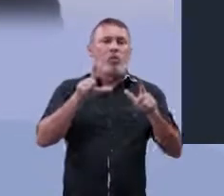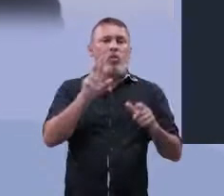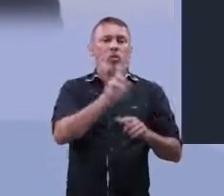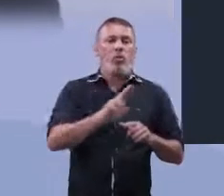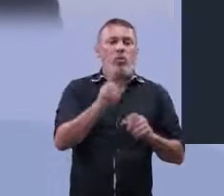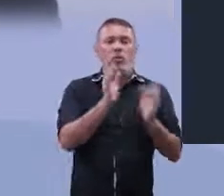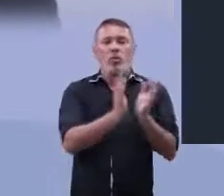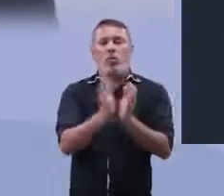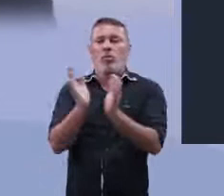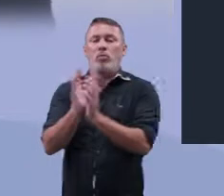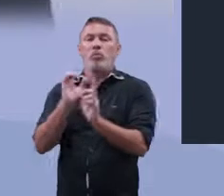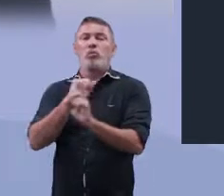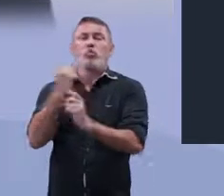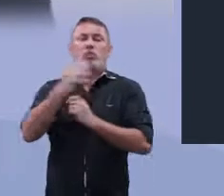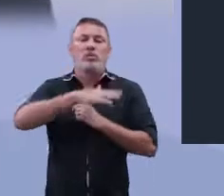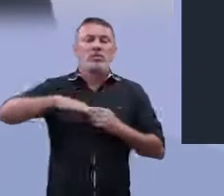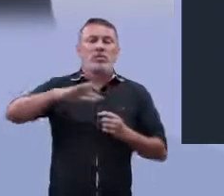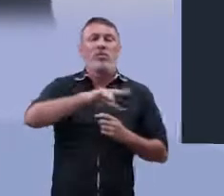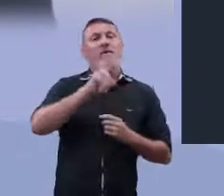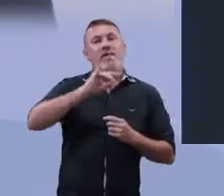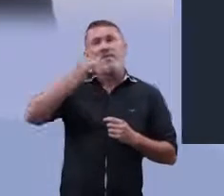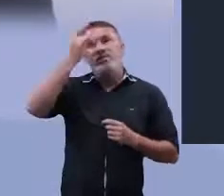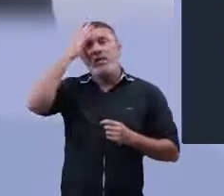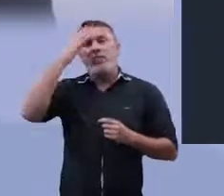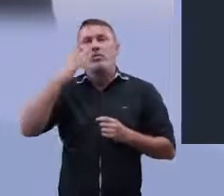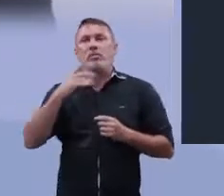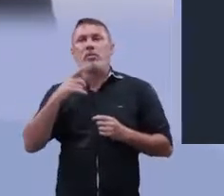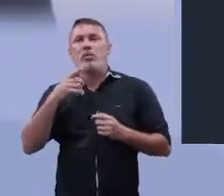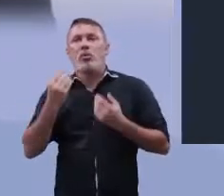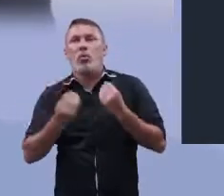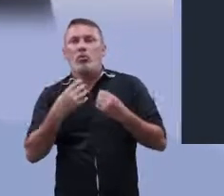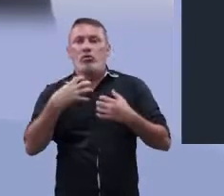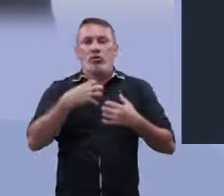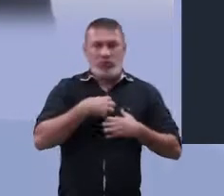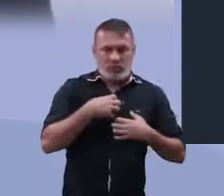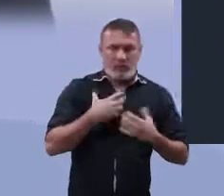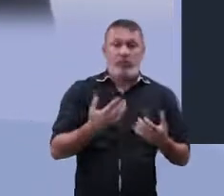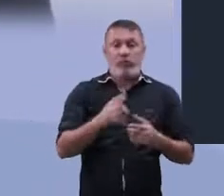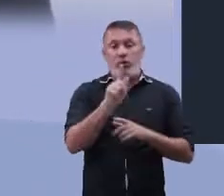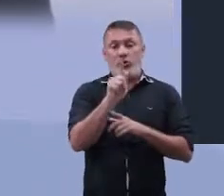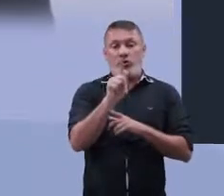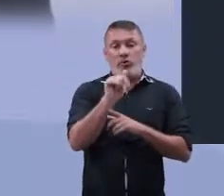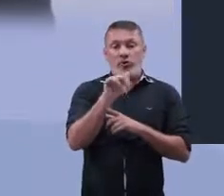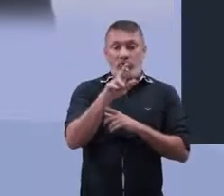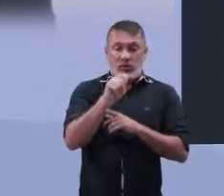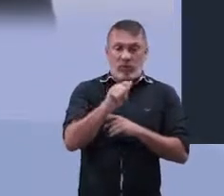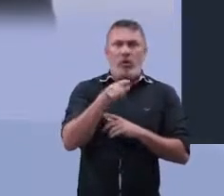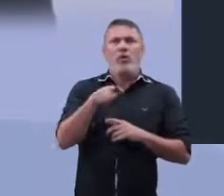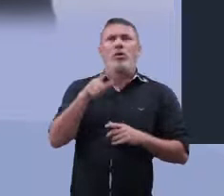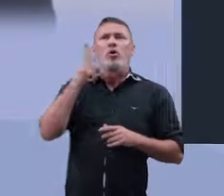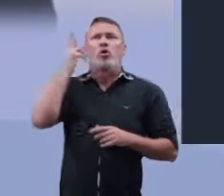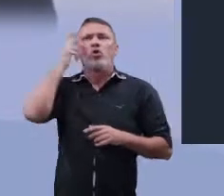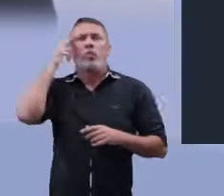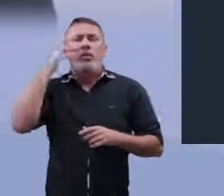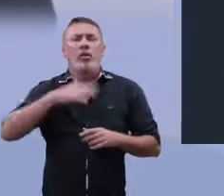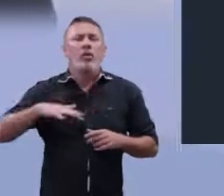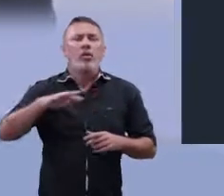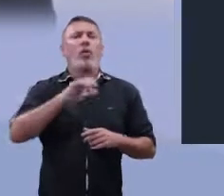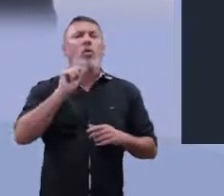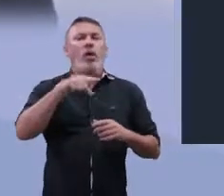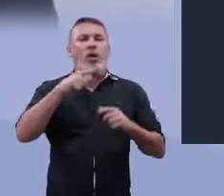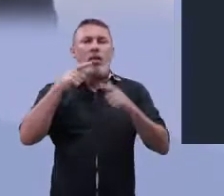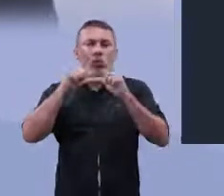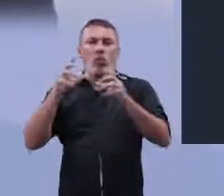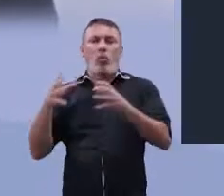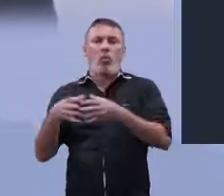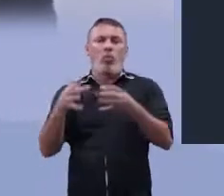grupos sociais para facilitar a demanda linguística ali, ok? A gíria, ela é normalmente relacionada à